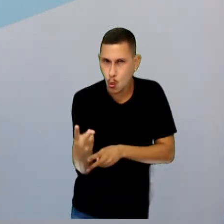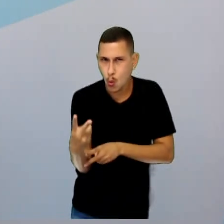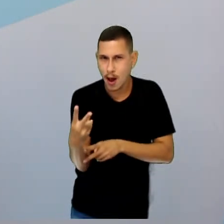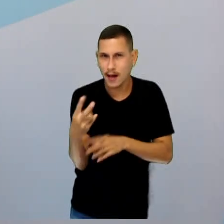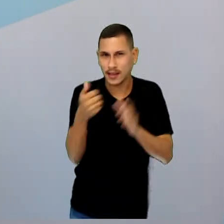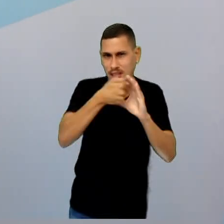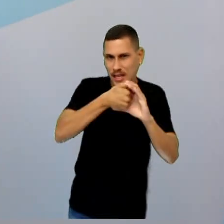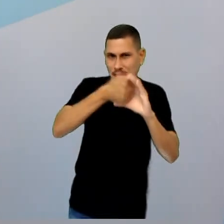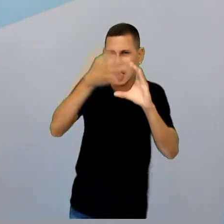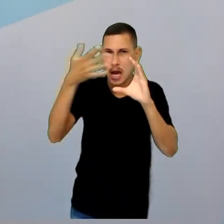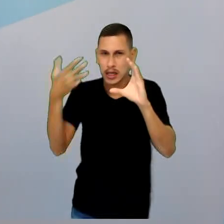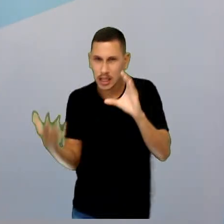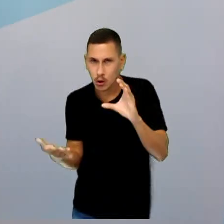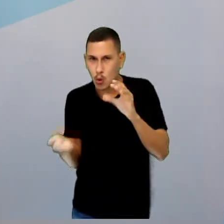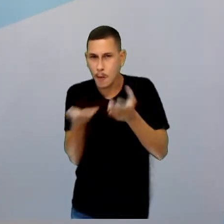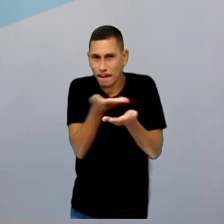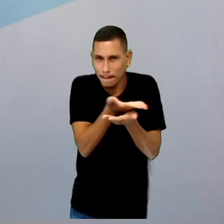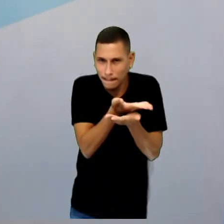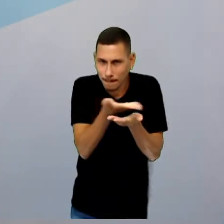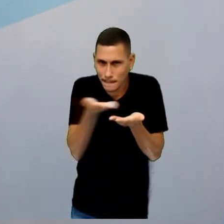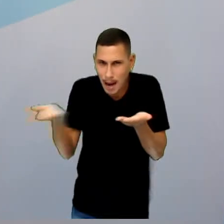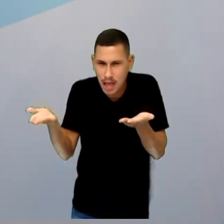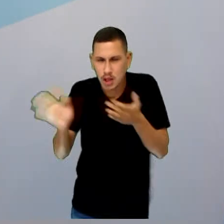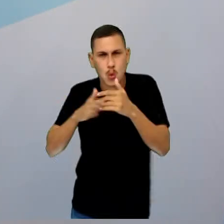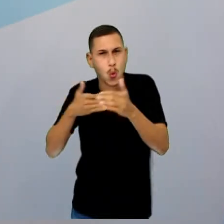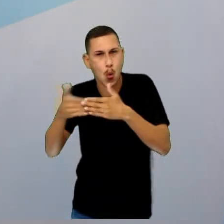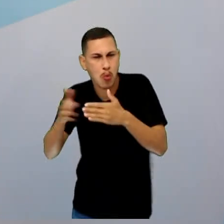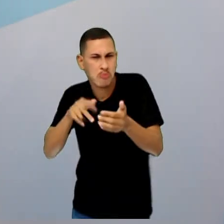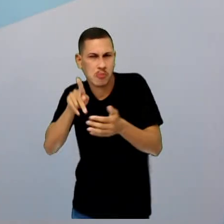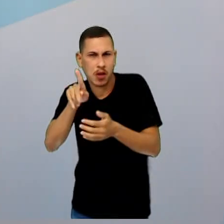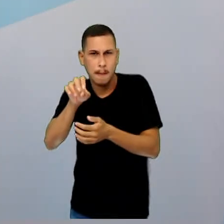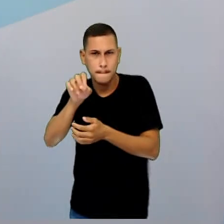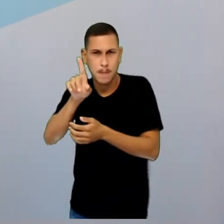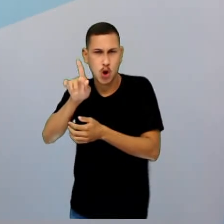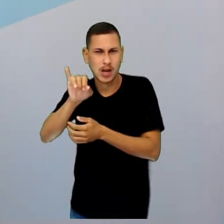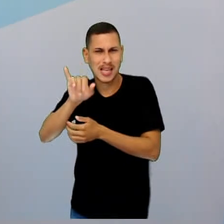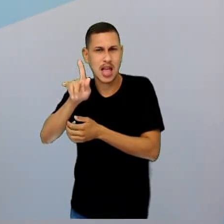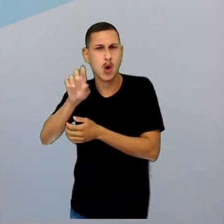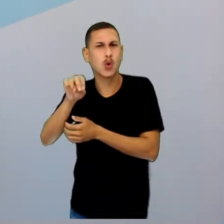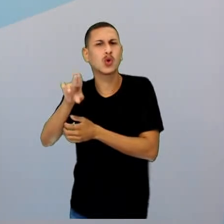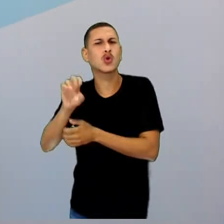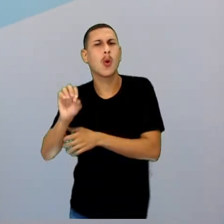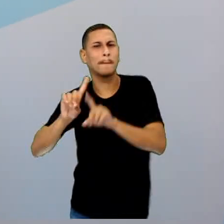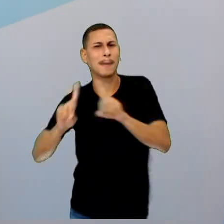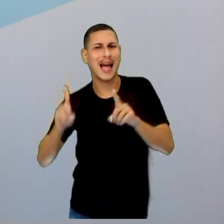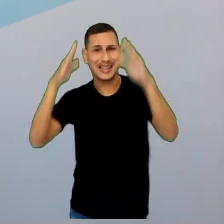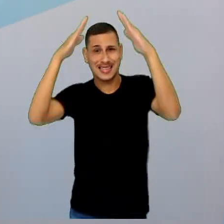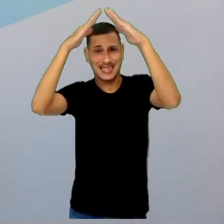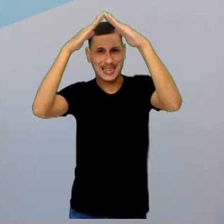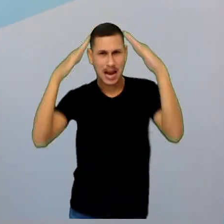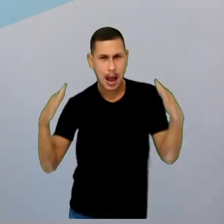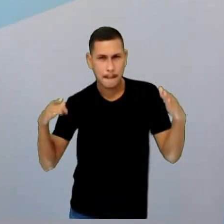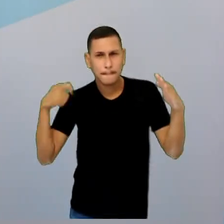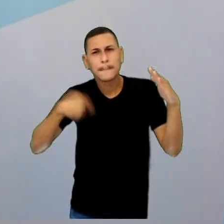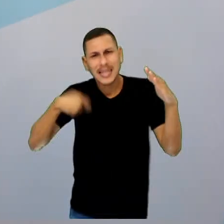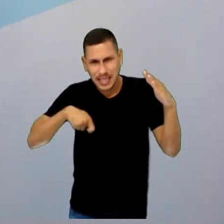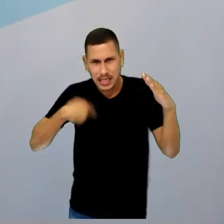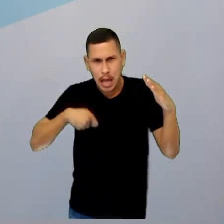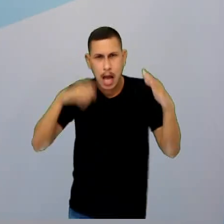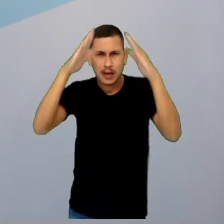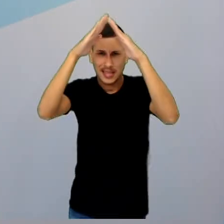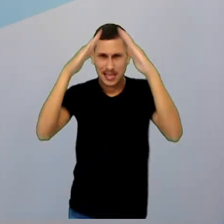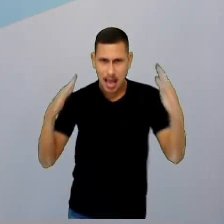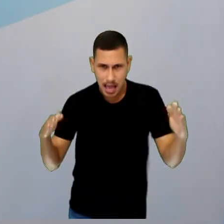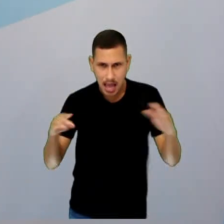A gente tem que ter uma base, que pode ser qualquer polígono, mas as faces laterais todas são triângulos.